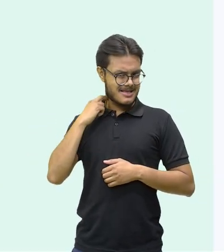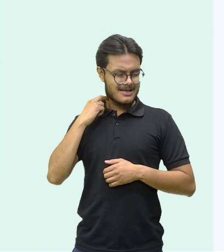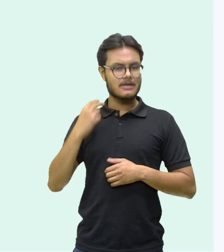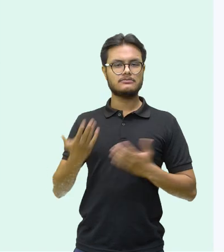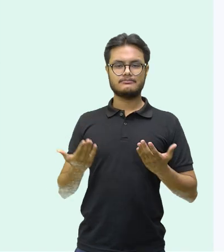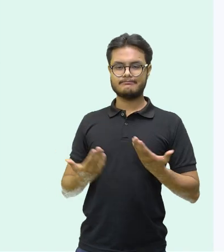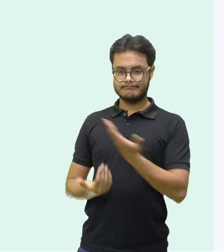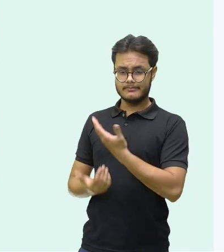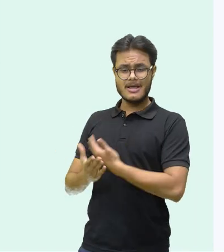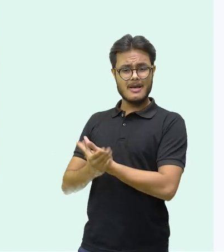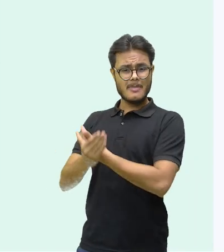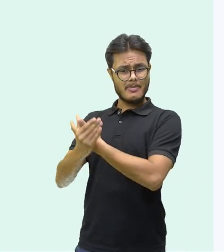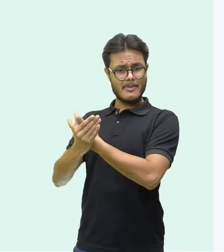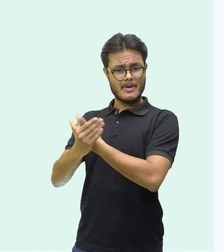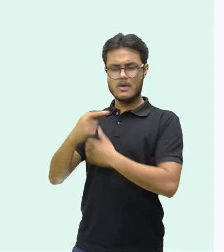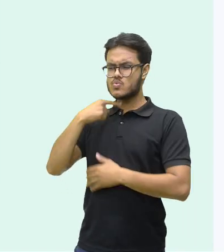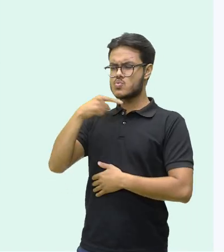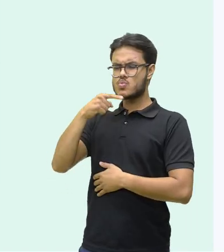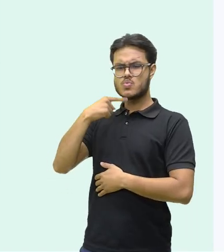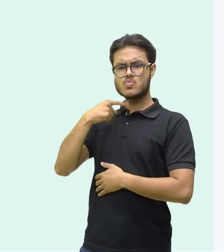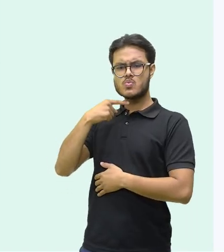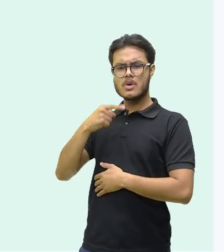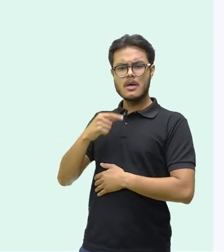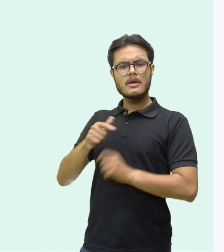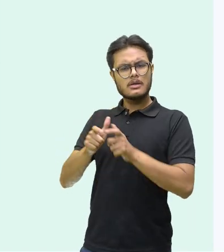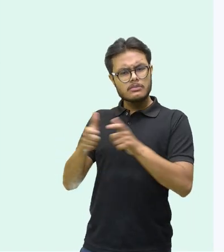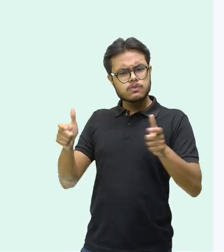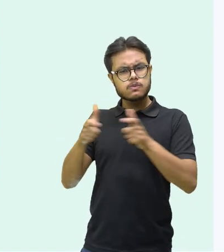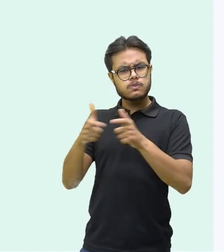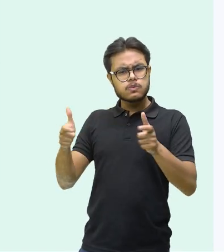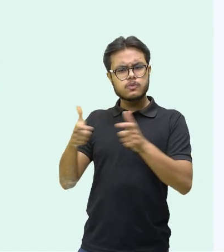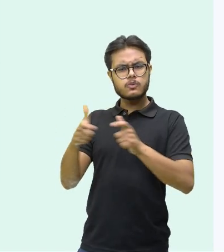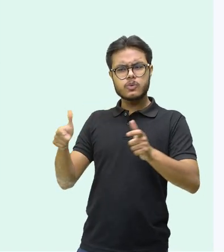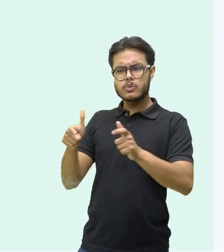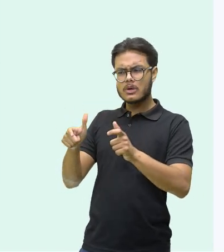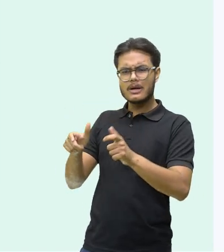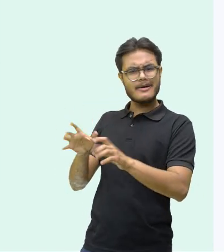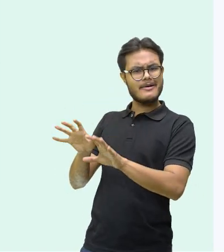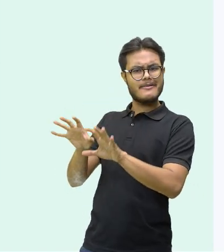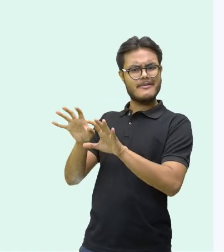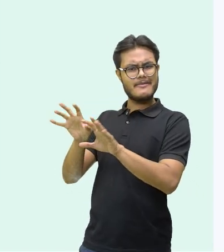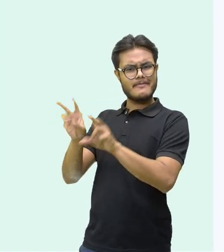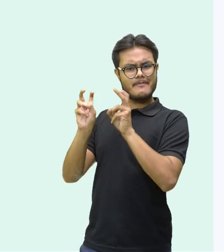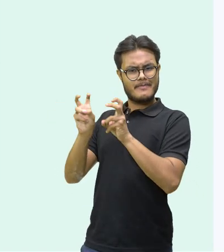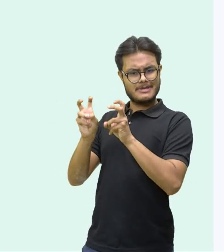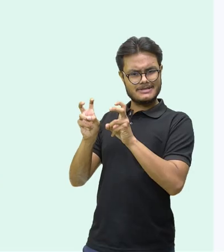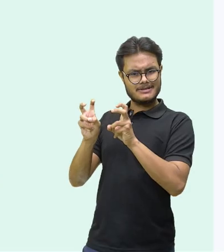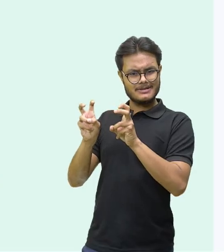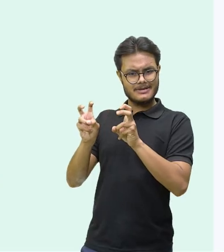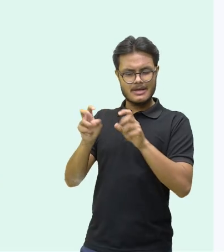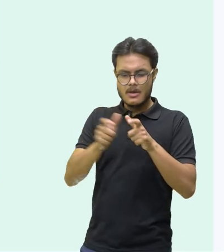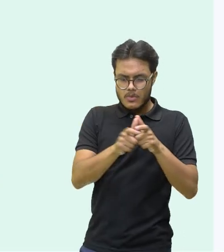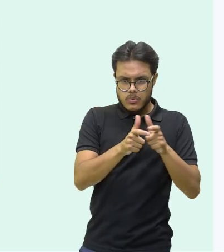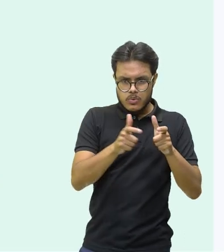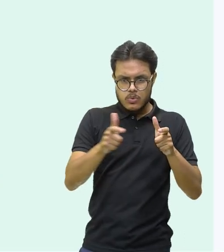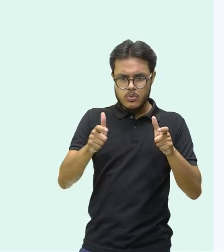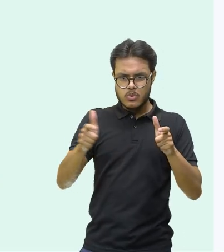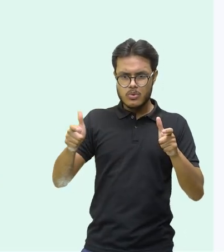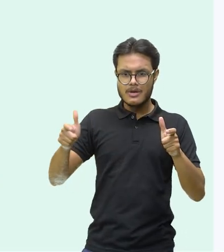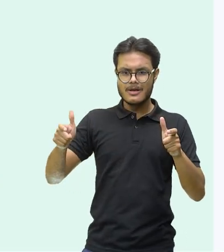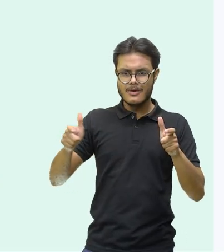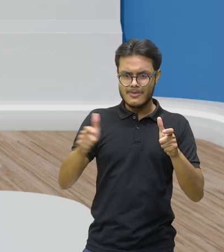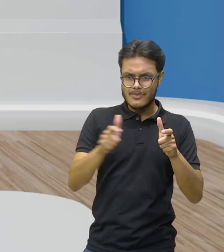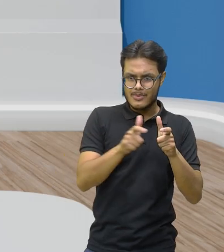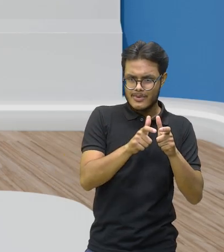nesse caso, você sabe que ele não consegue ver, mas ele consegue emitir som e emitindo o som, ele consegue captar o som refletido. Nesse caso, você está trabalhando